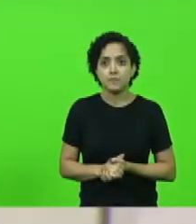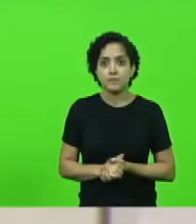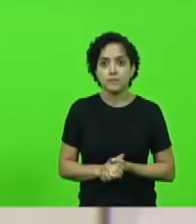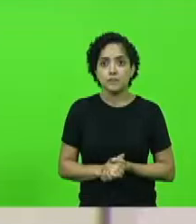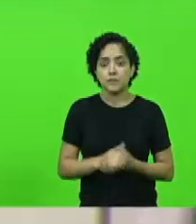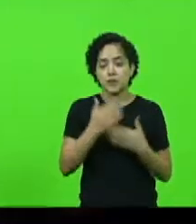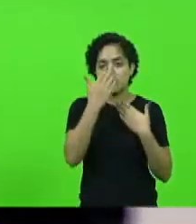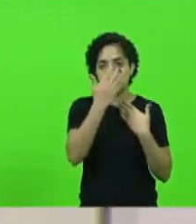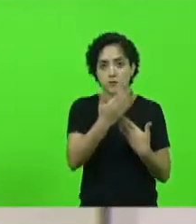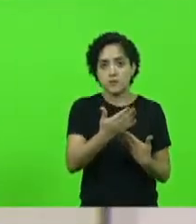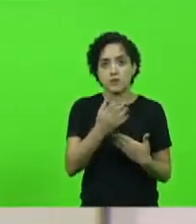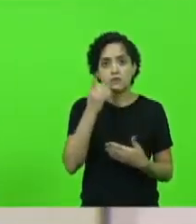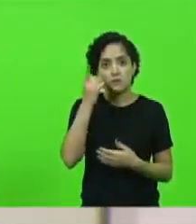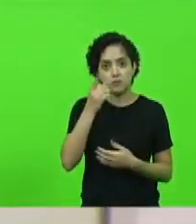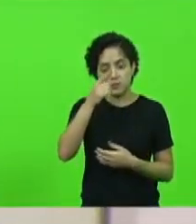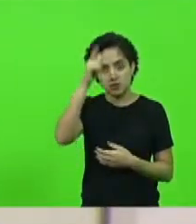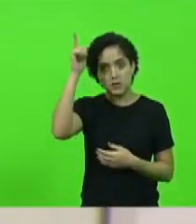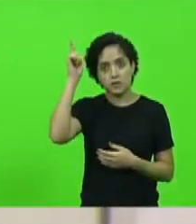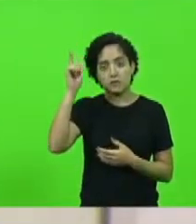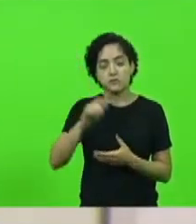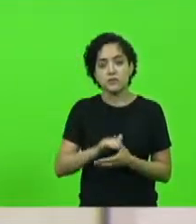Obrigado, deputado Sargento Lima.